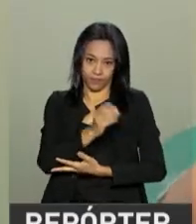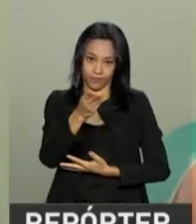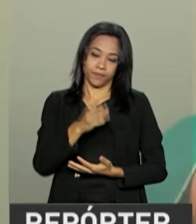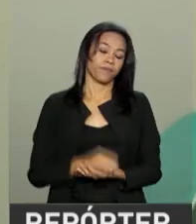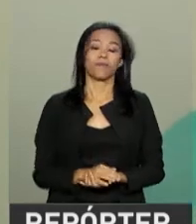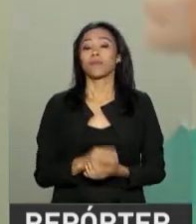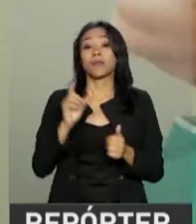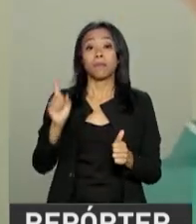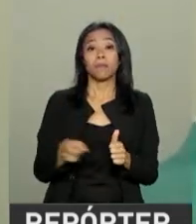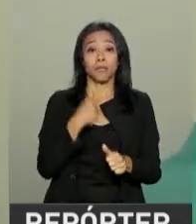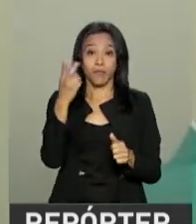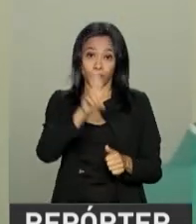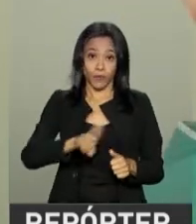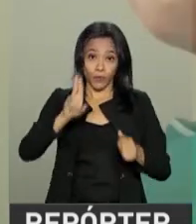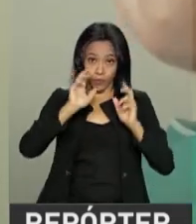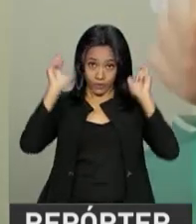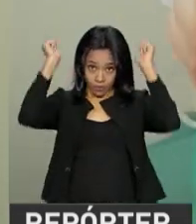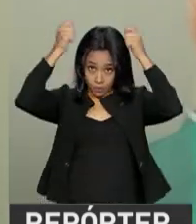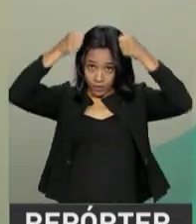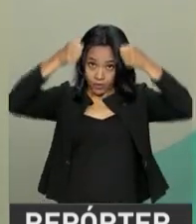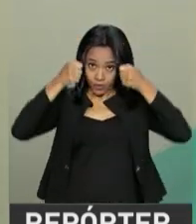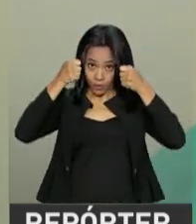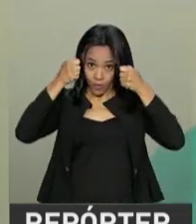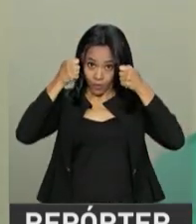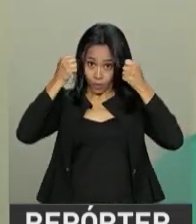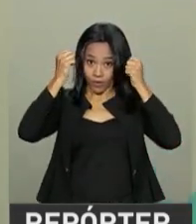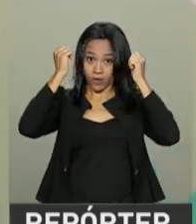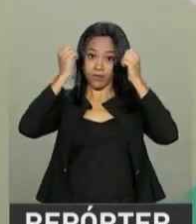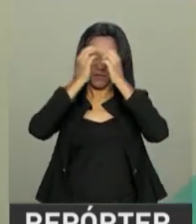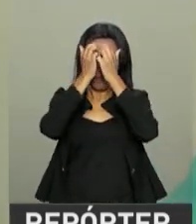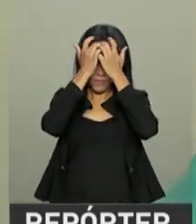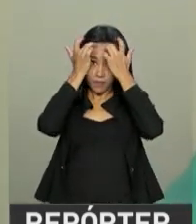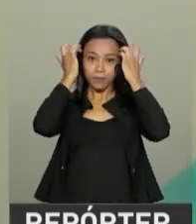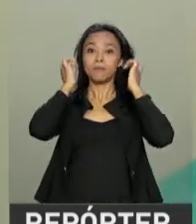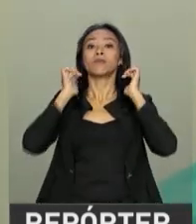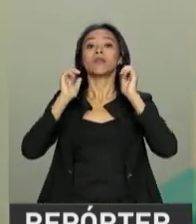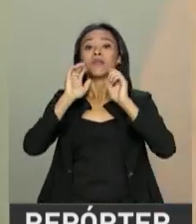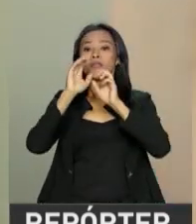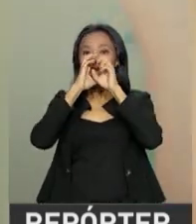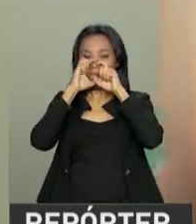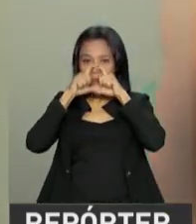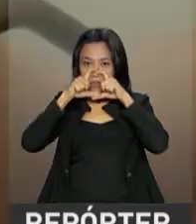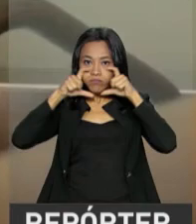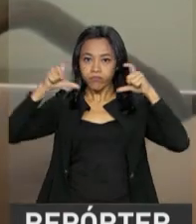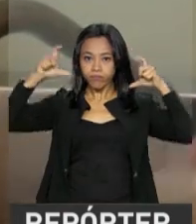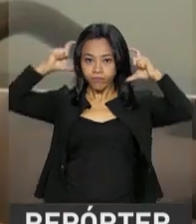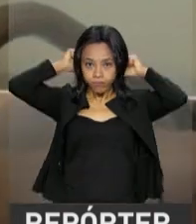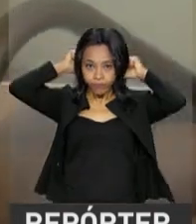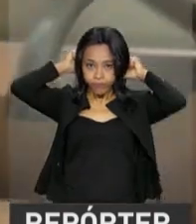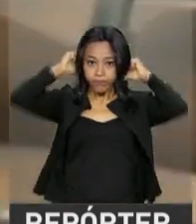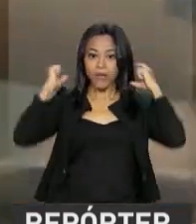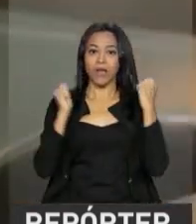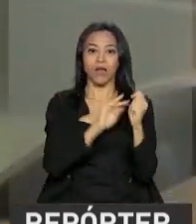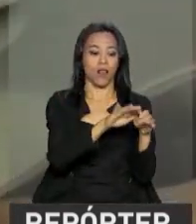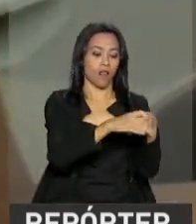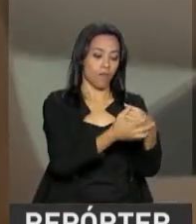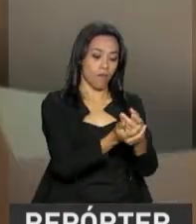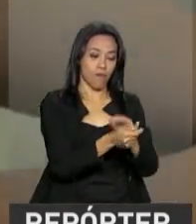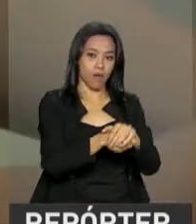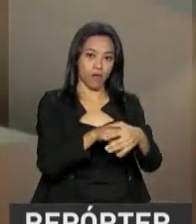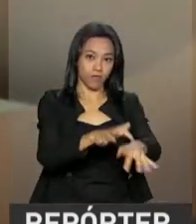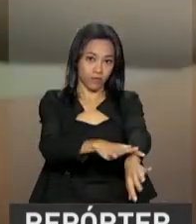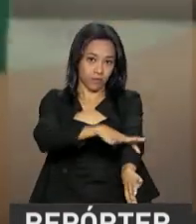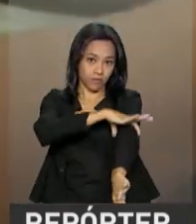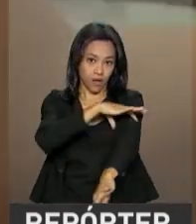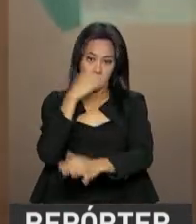Primeiro de tudo, use uma touca ou lenço para cobrir os cabelos e um pano no nariz e na boca. Lave mãos, braços